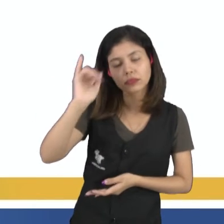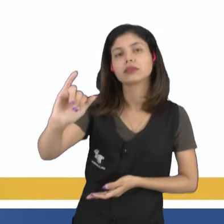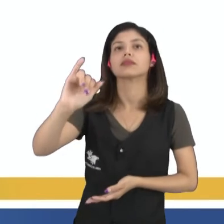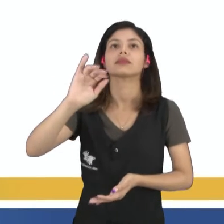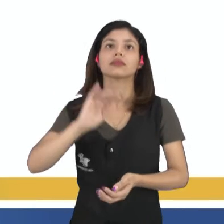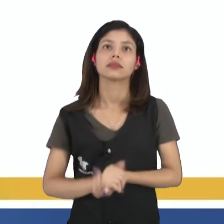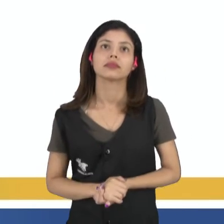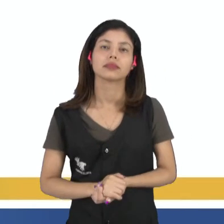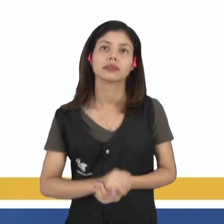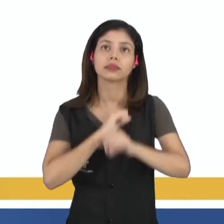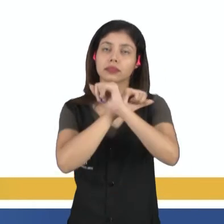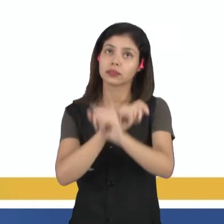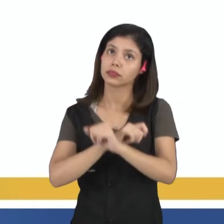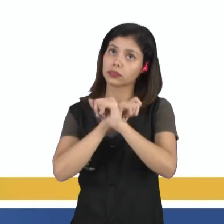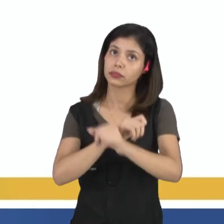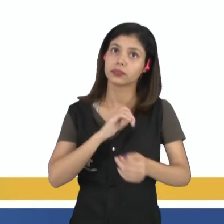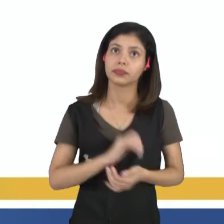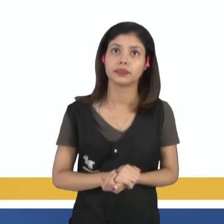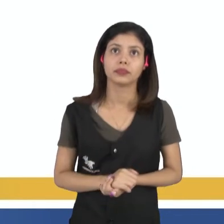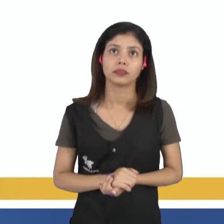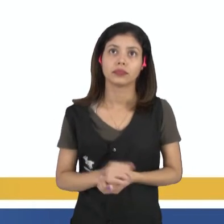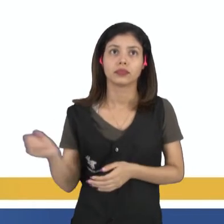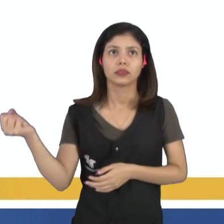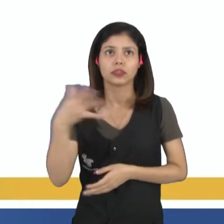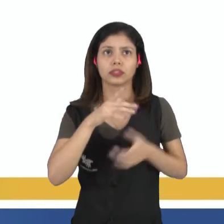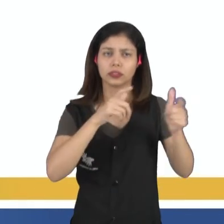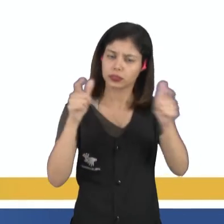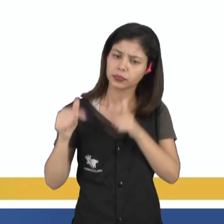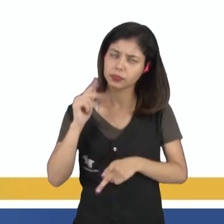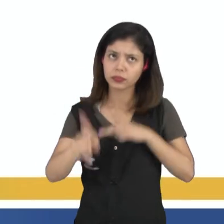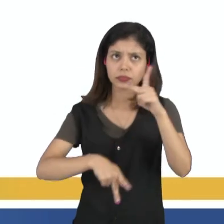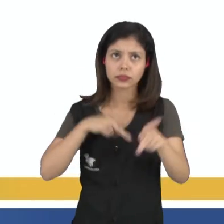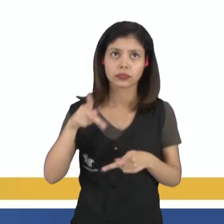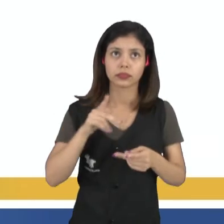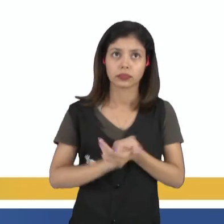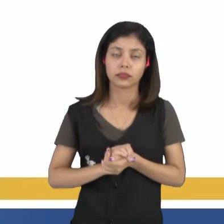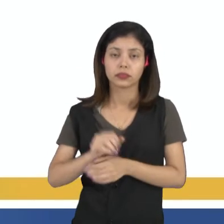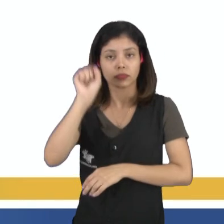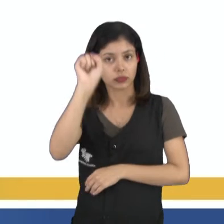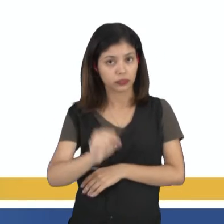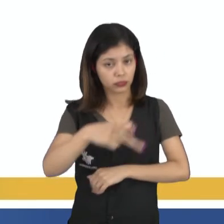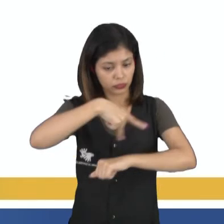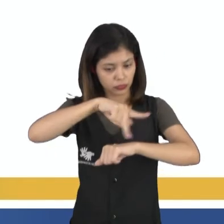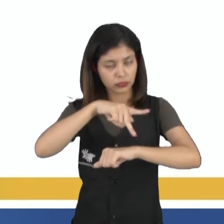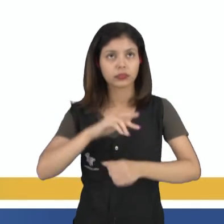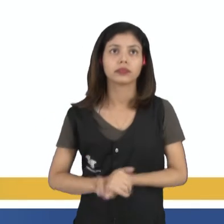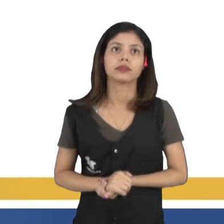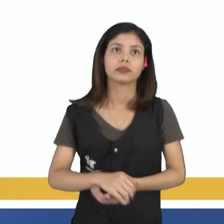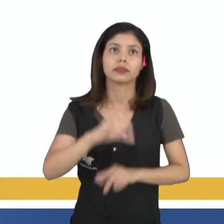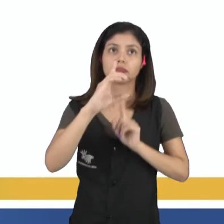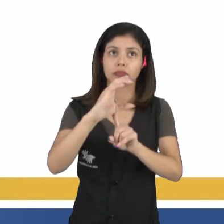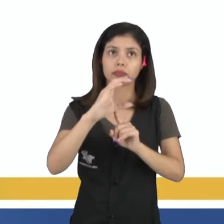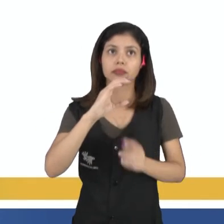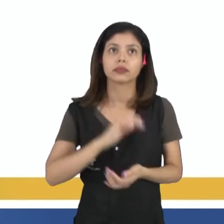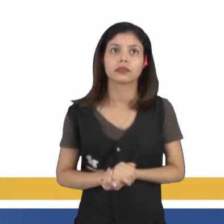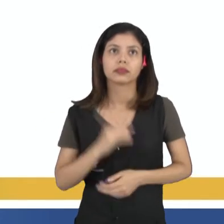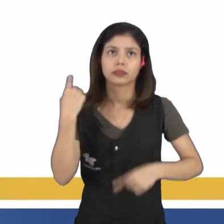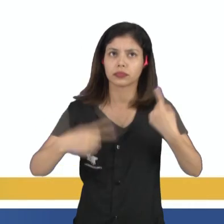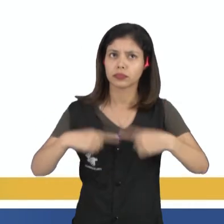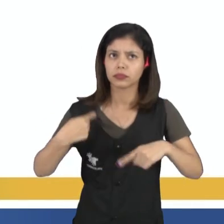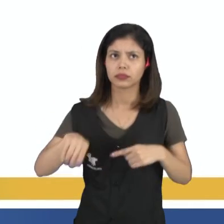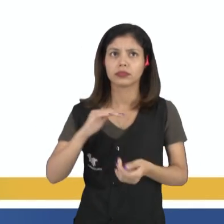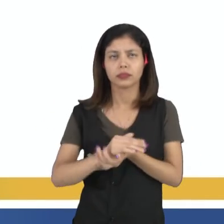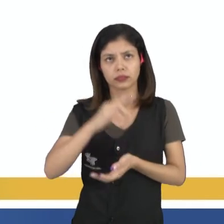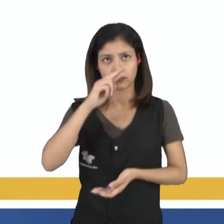regiões cafeeiras e a masterização em novas áreas de povoamento no sul do país se